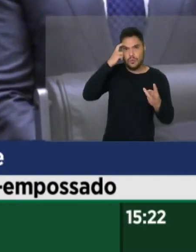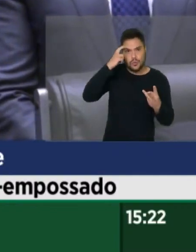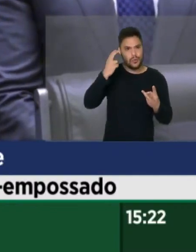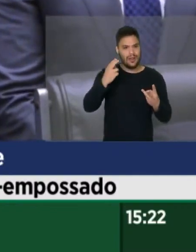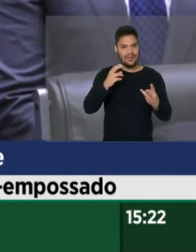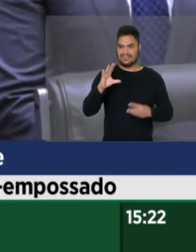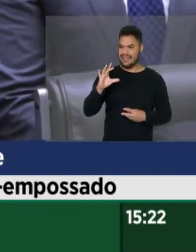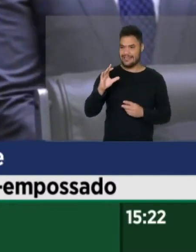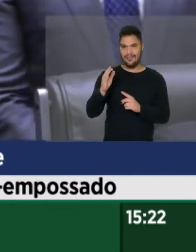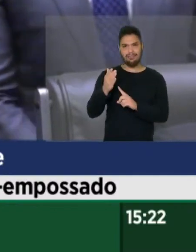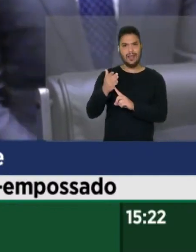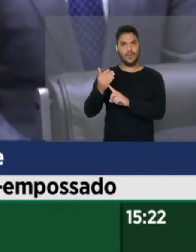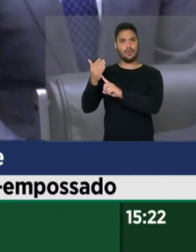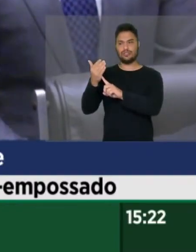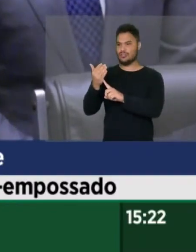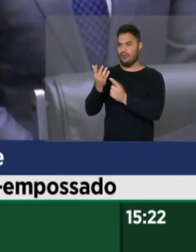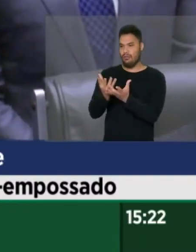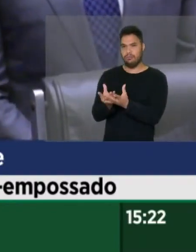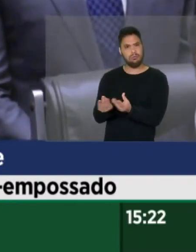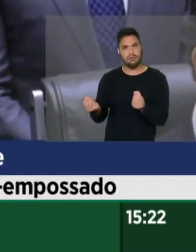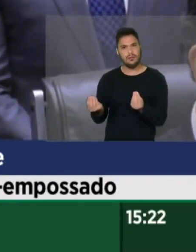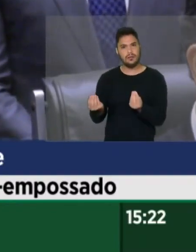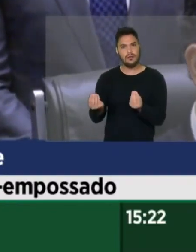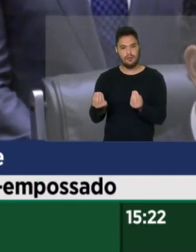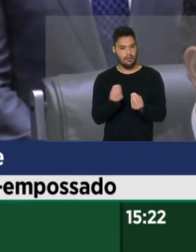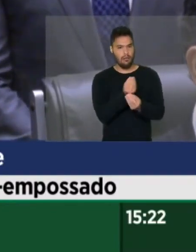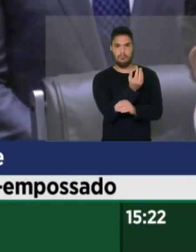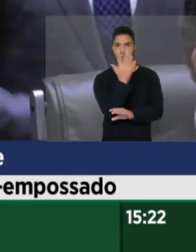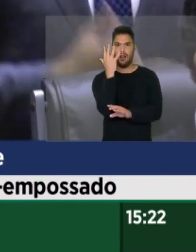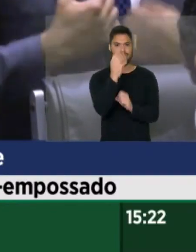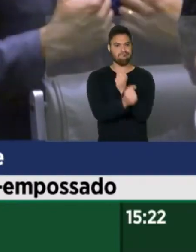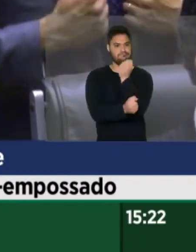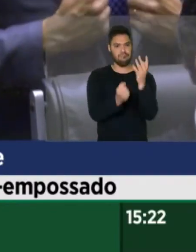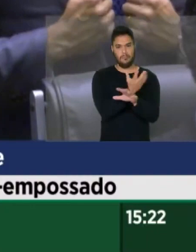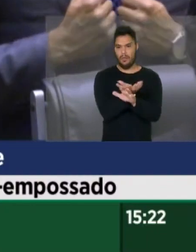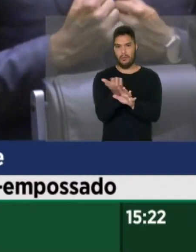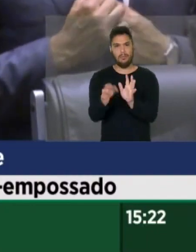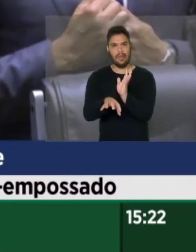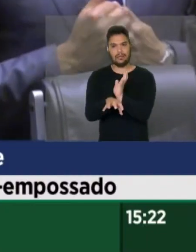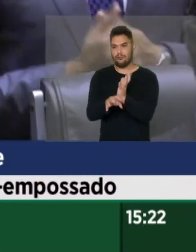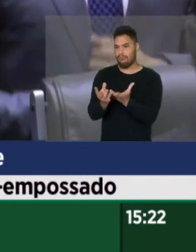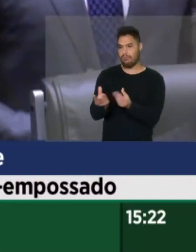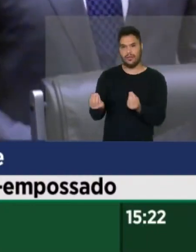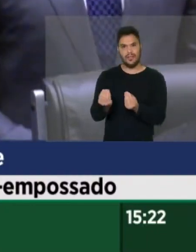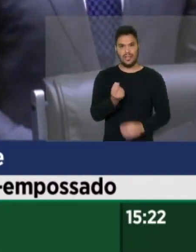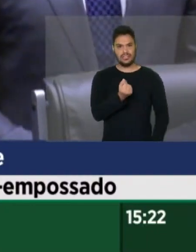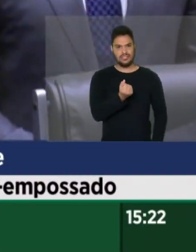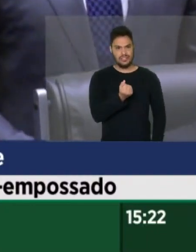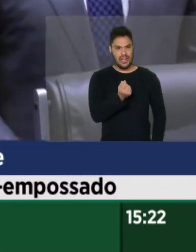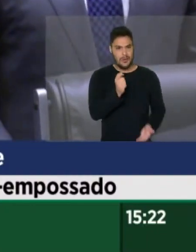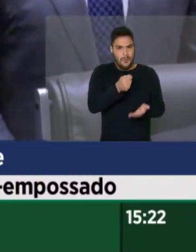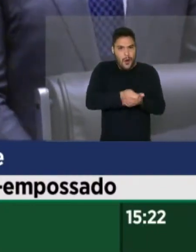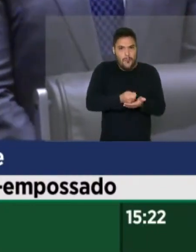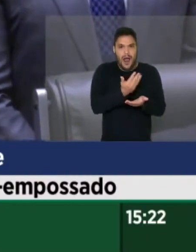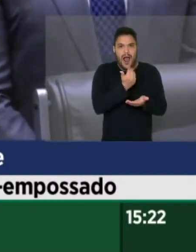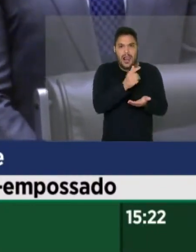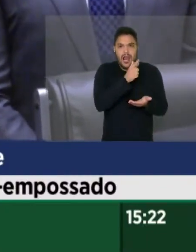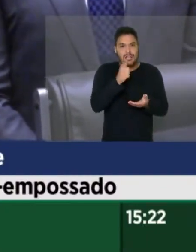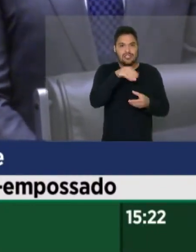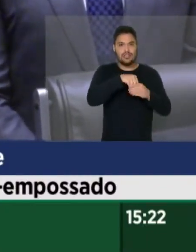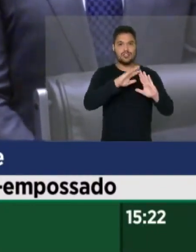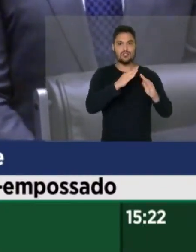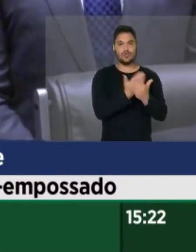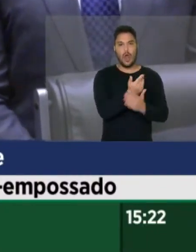tecnologia destruir a proteção do meio ambiente não deixaram o recurso para merenda escolar a vacinação